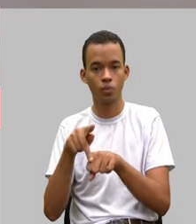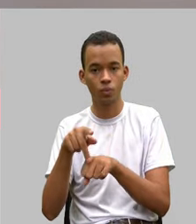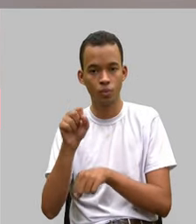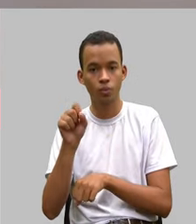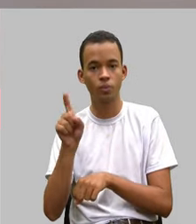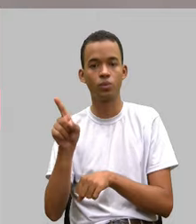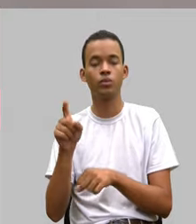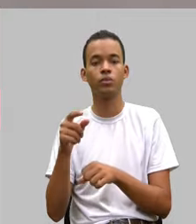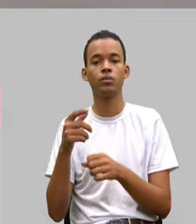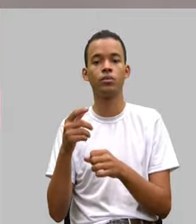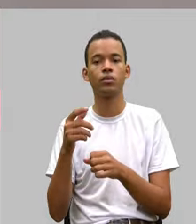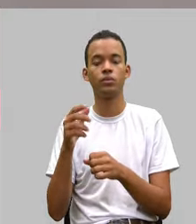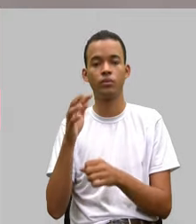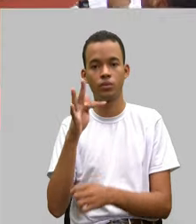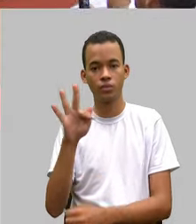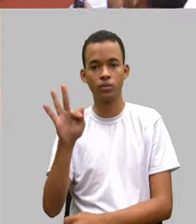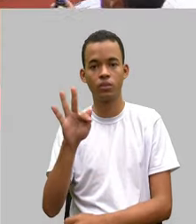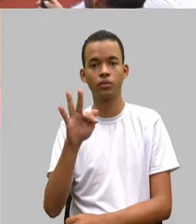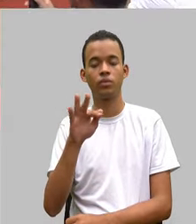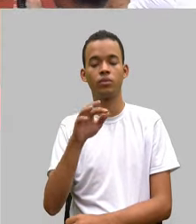família e comunidade